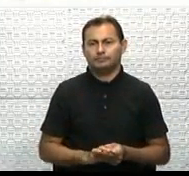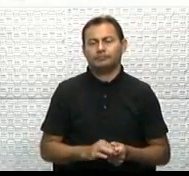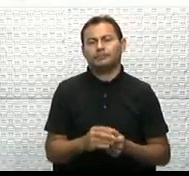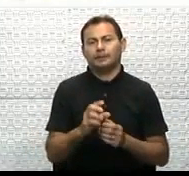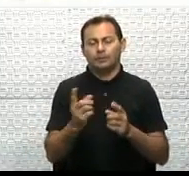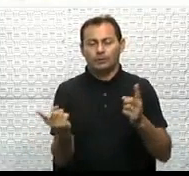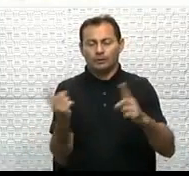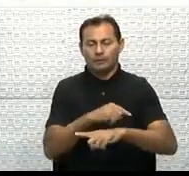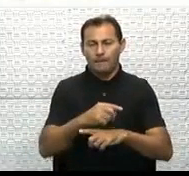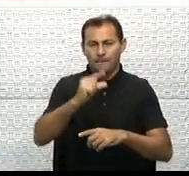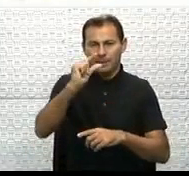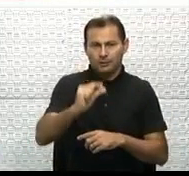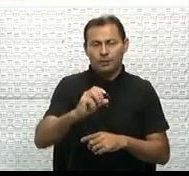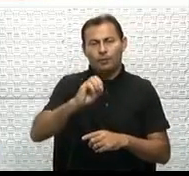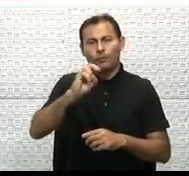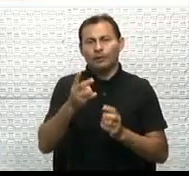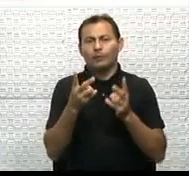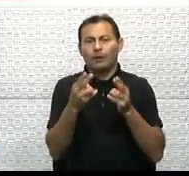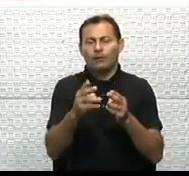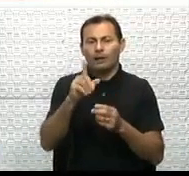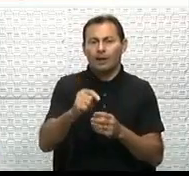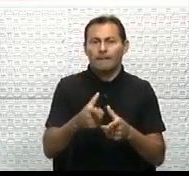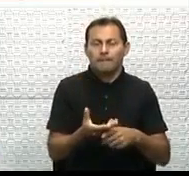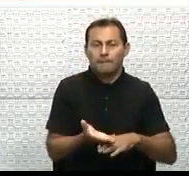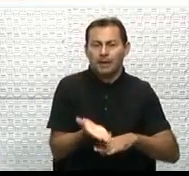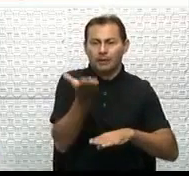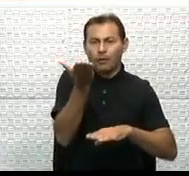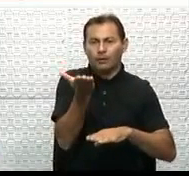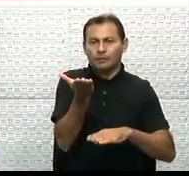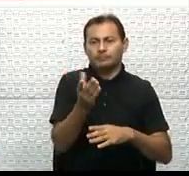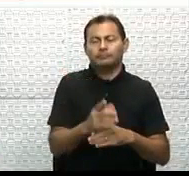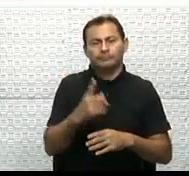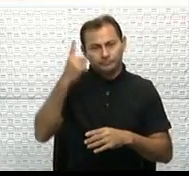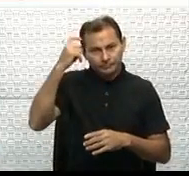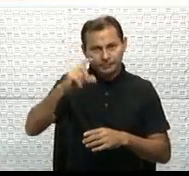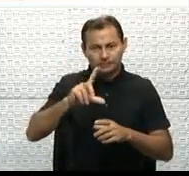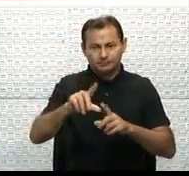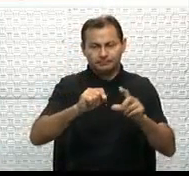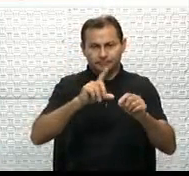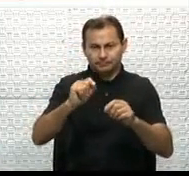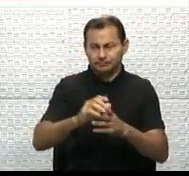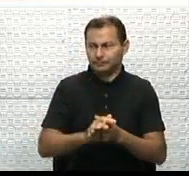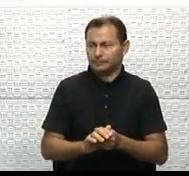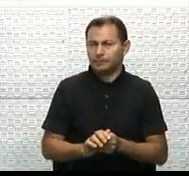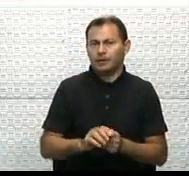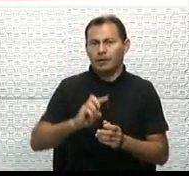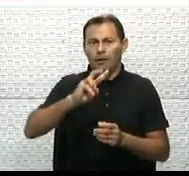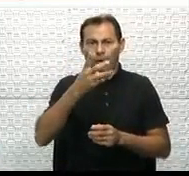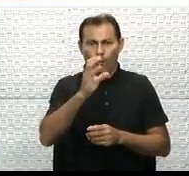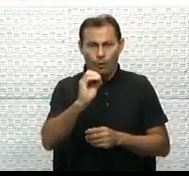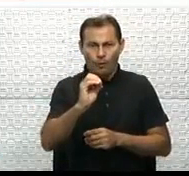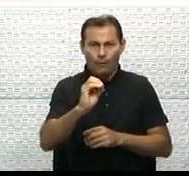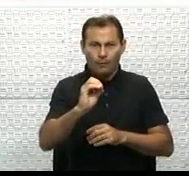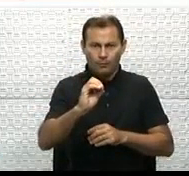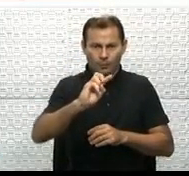E aí o contrário de menor ou igual é maior. E aí é a hipótese alternativa. ρ maior que